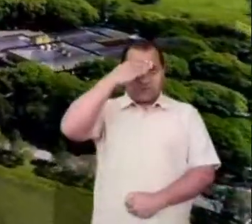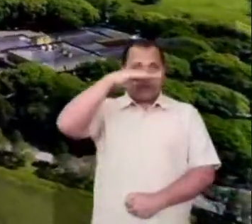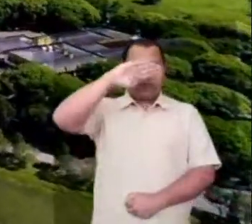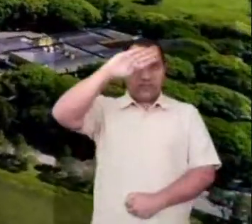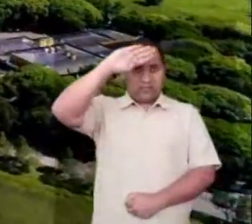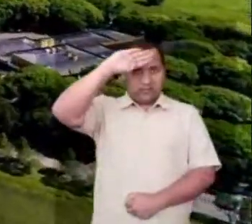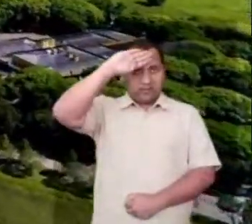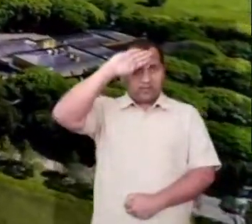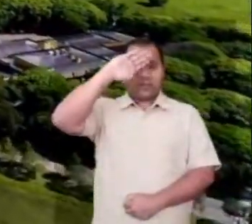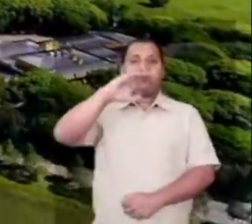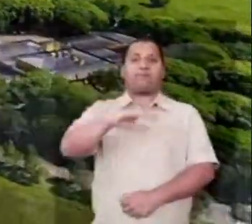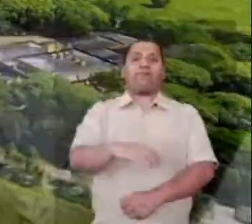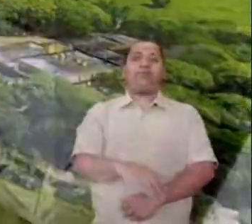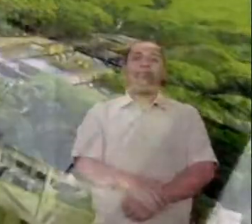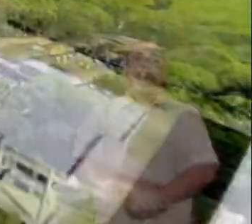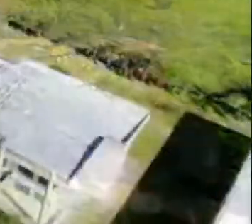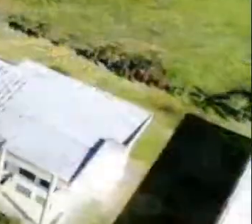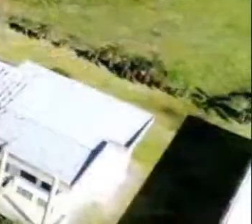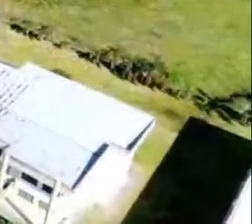Uruguaiana.